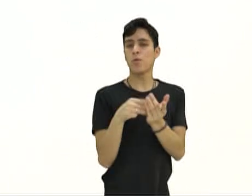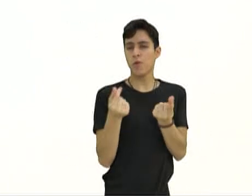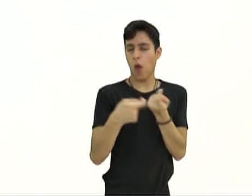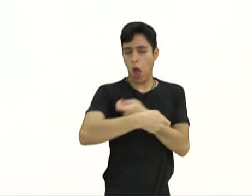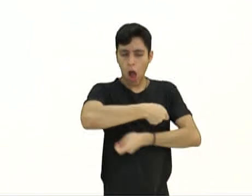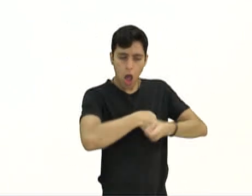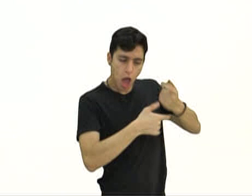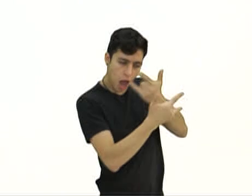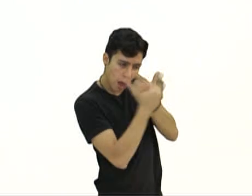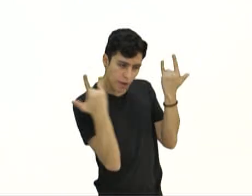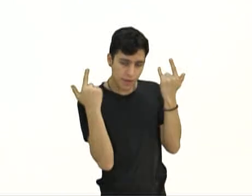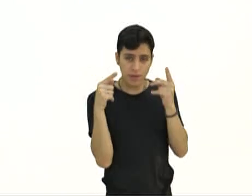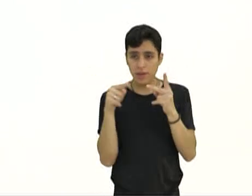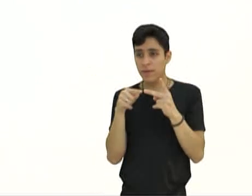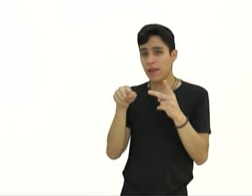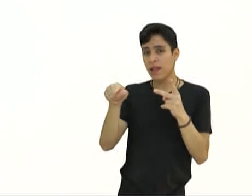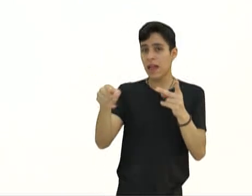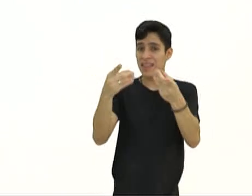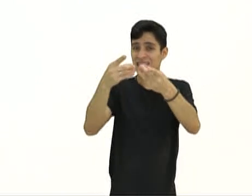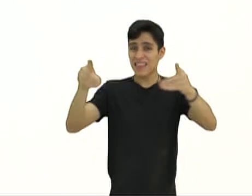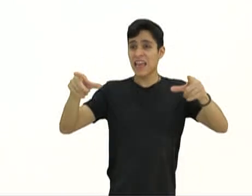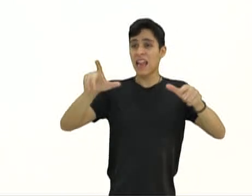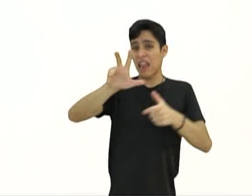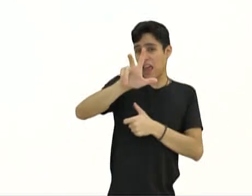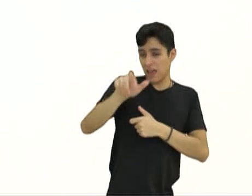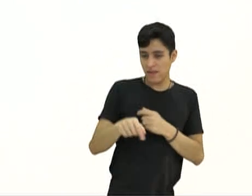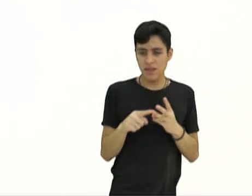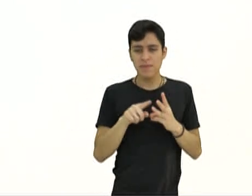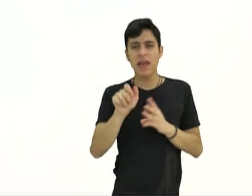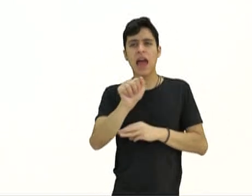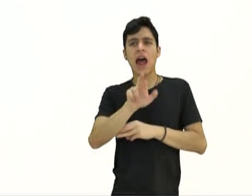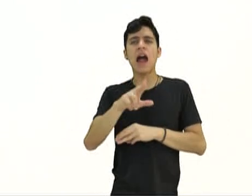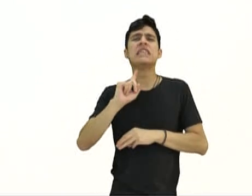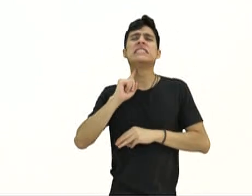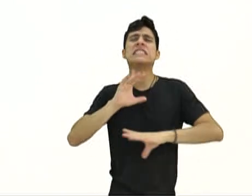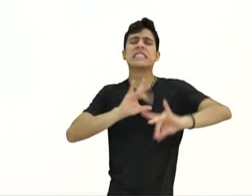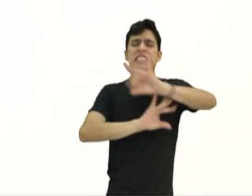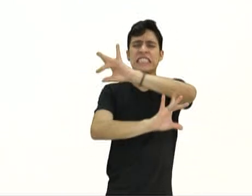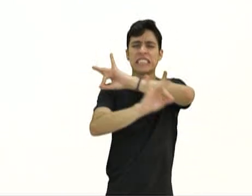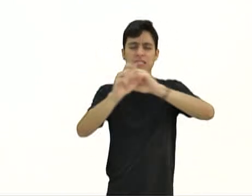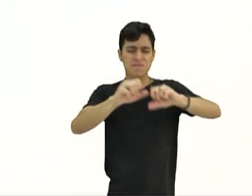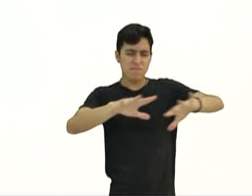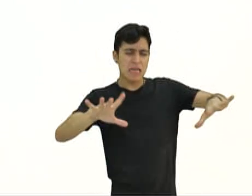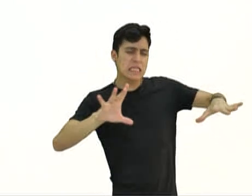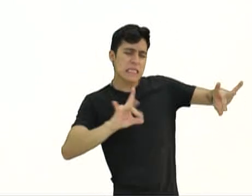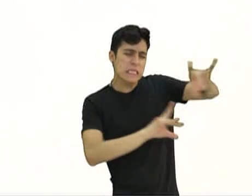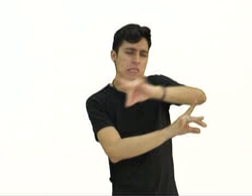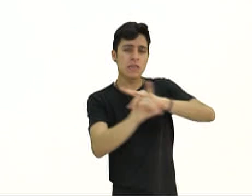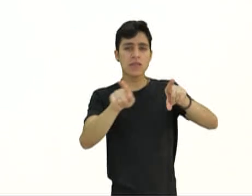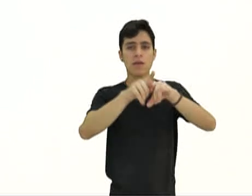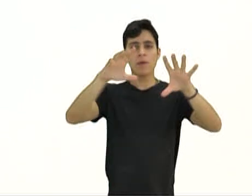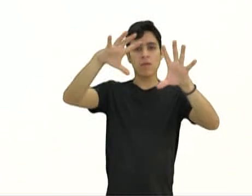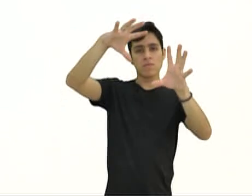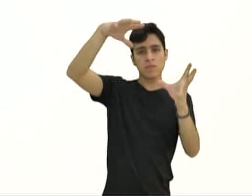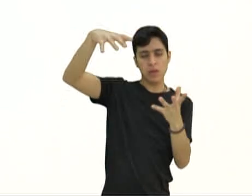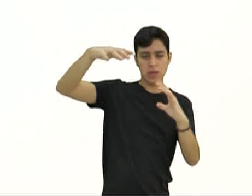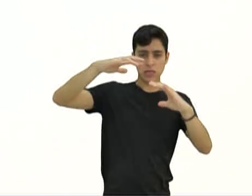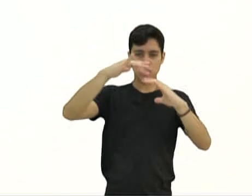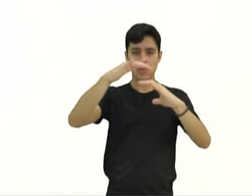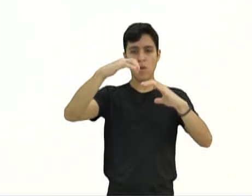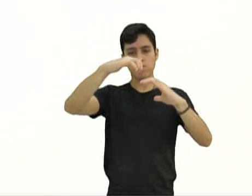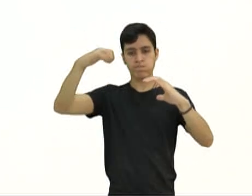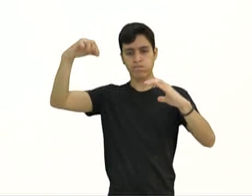avanço do deserto na África, na poluição do ar e dos mares, e no buraco de ozônio que foi encontrado na